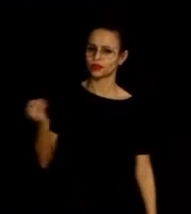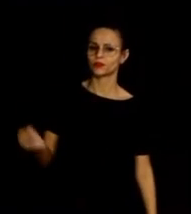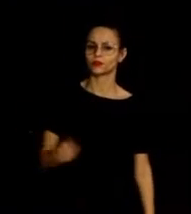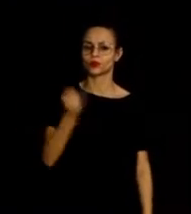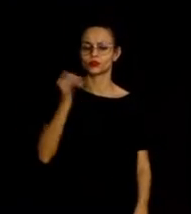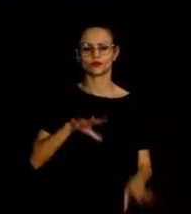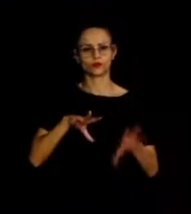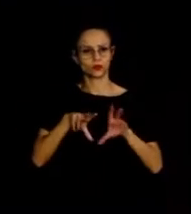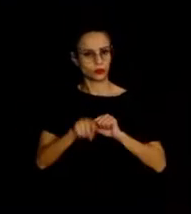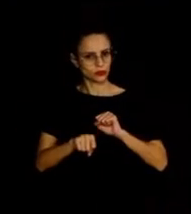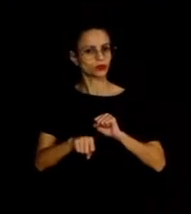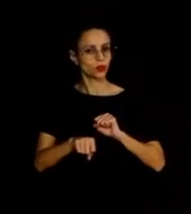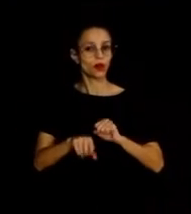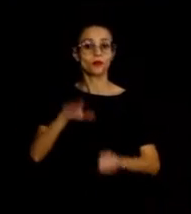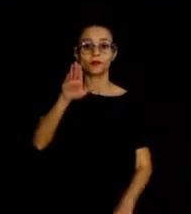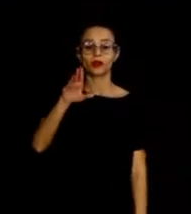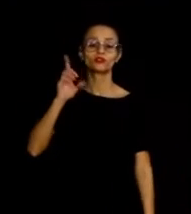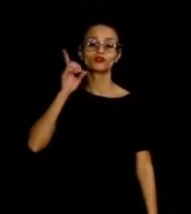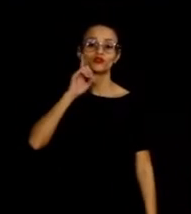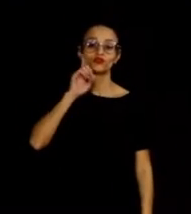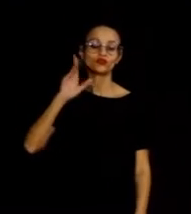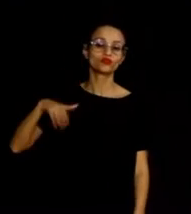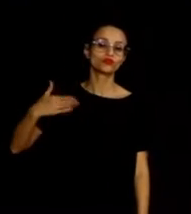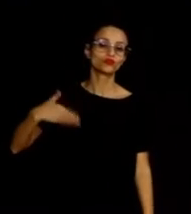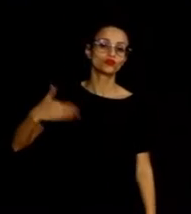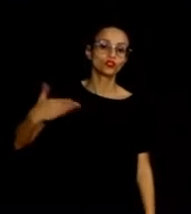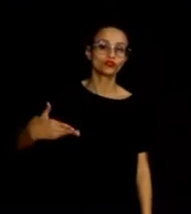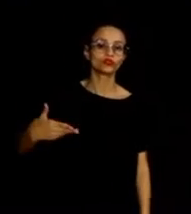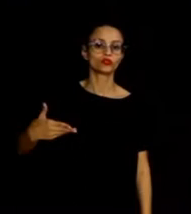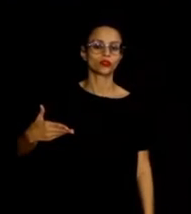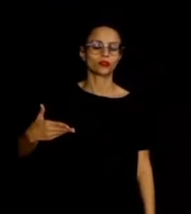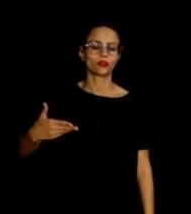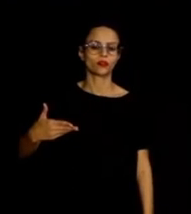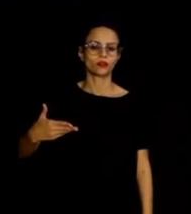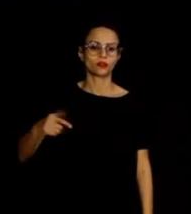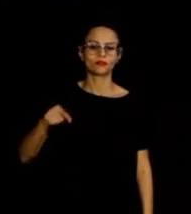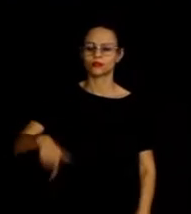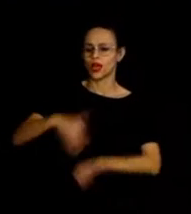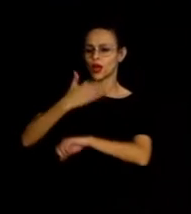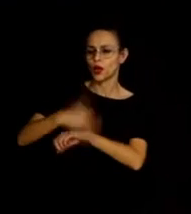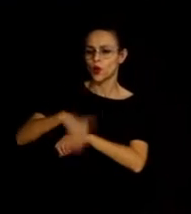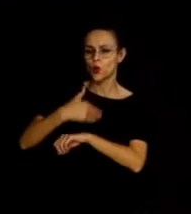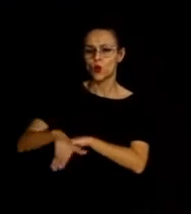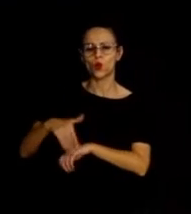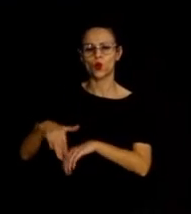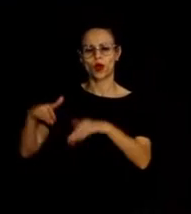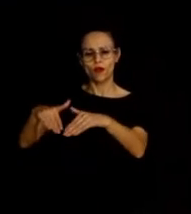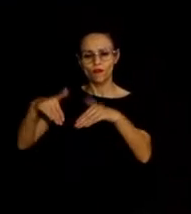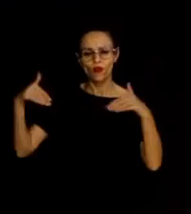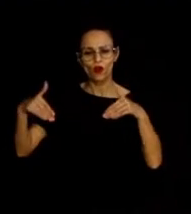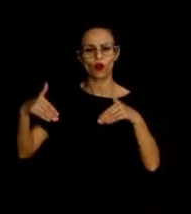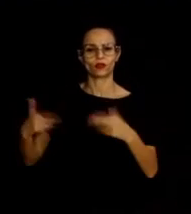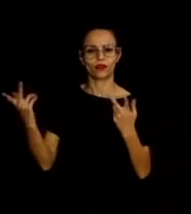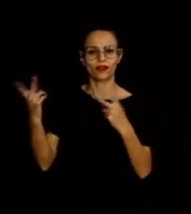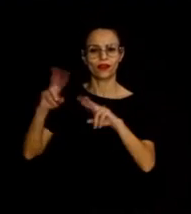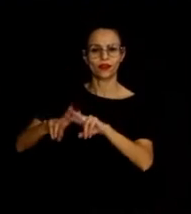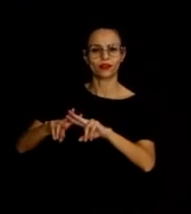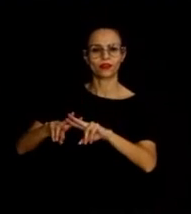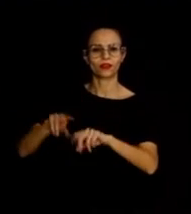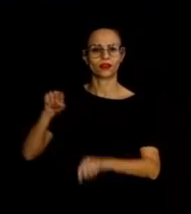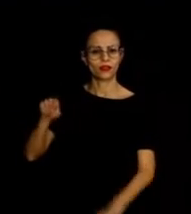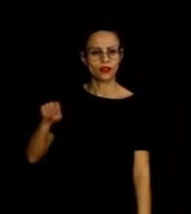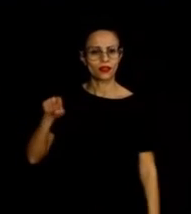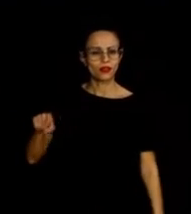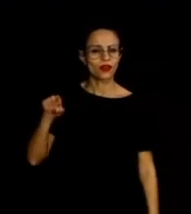para formação mas o dia a dia ali do Fórum da rua tem da cadeia de tá